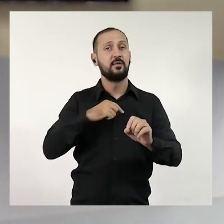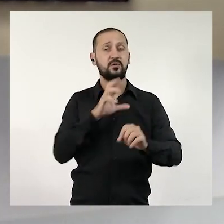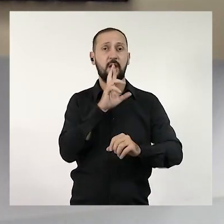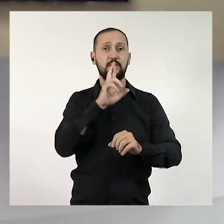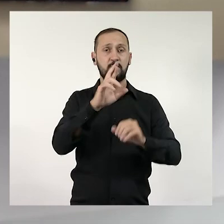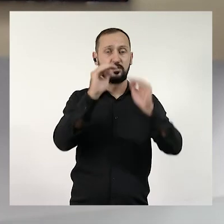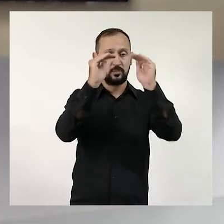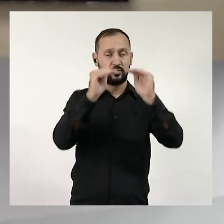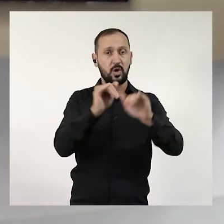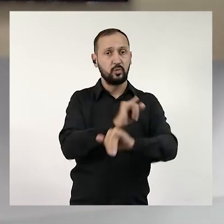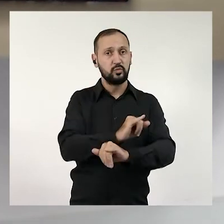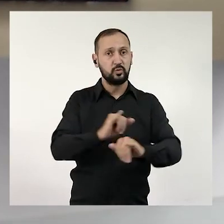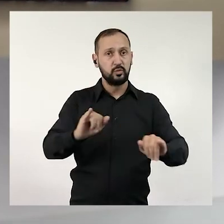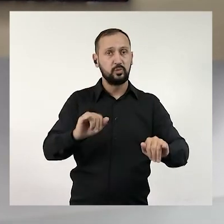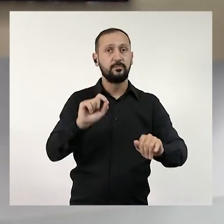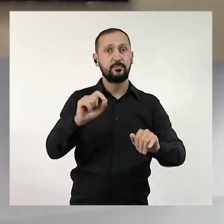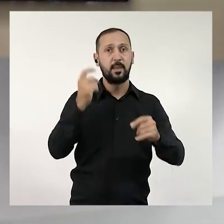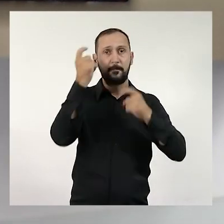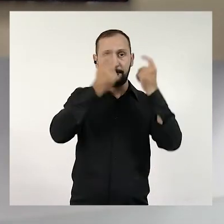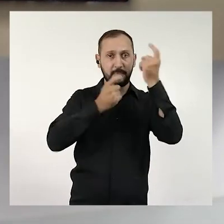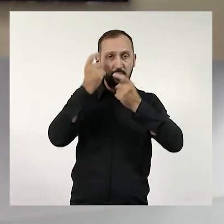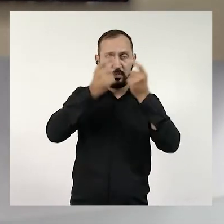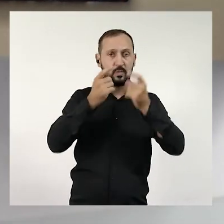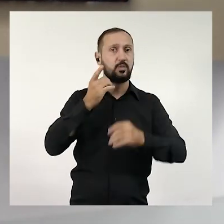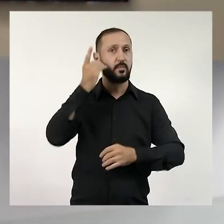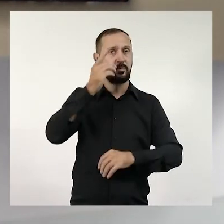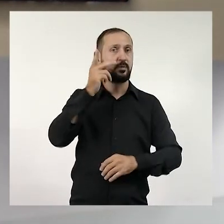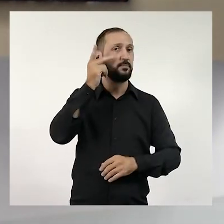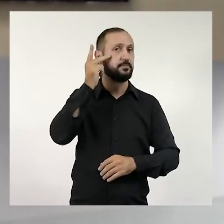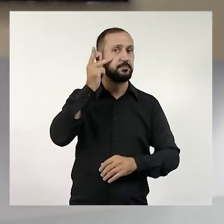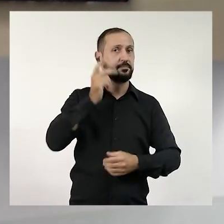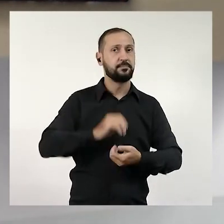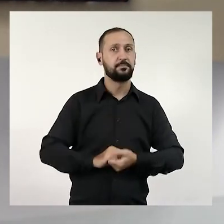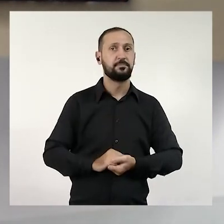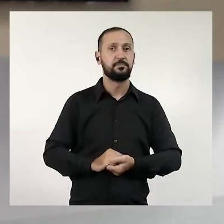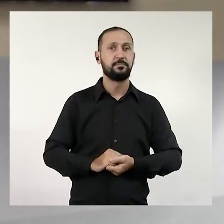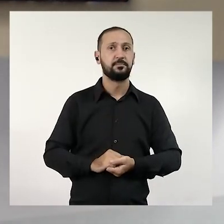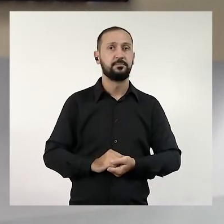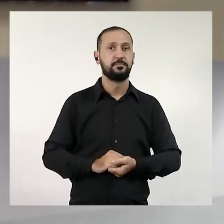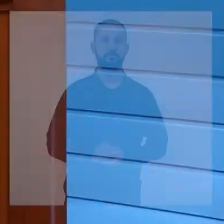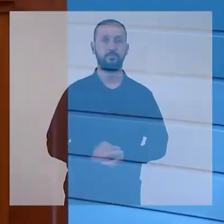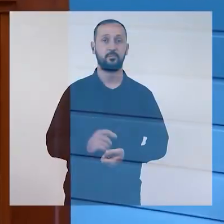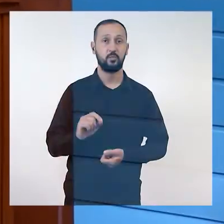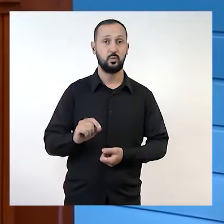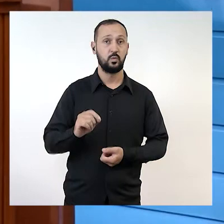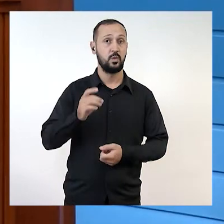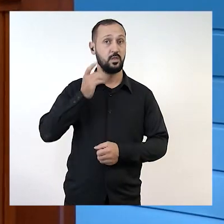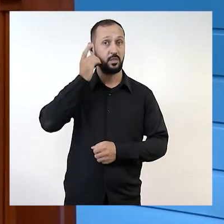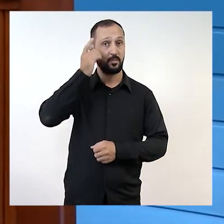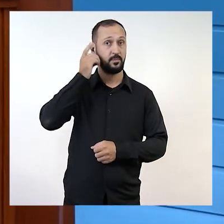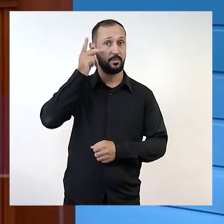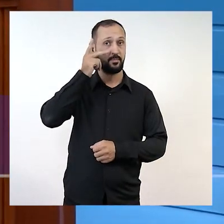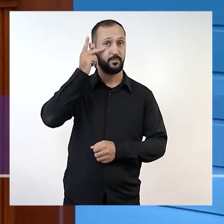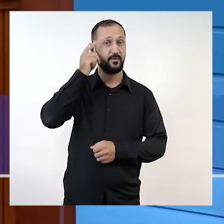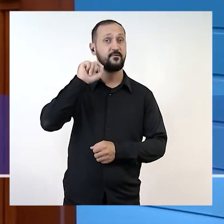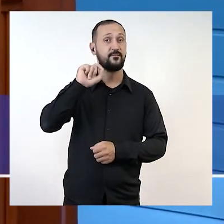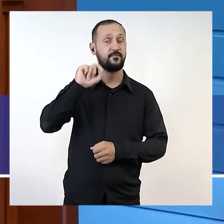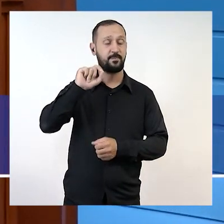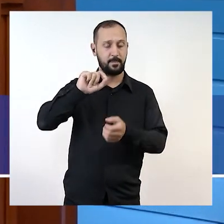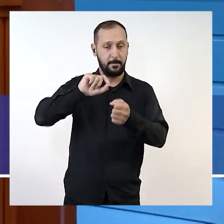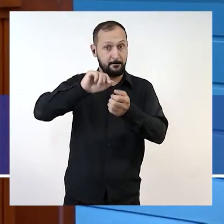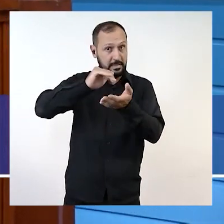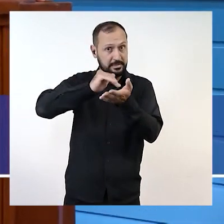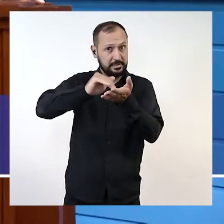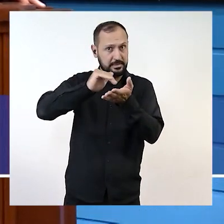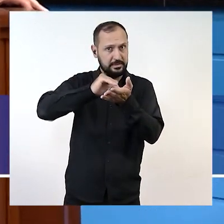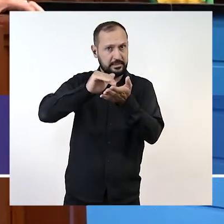que já teve o resultado final divulgado, preocupa o deputado Pedro Kemp. O deputado Pedro Kemp, do PT, fez